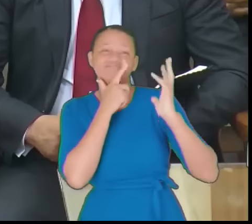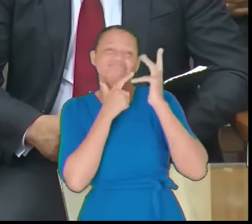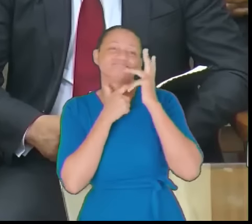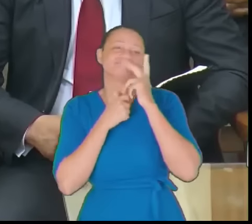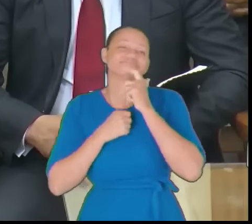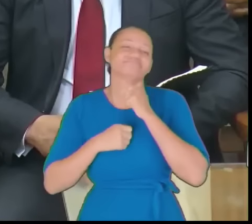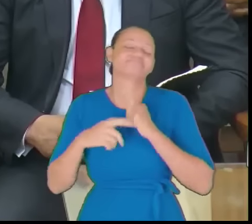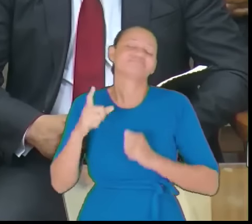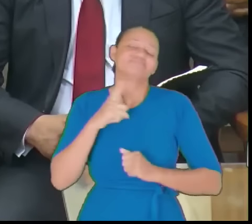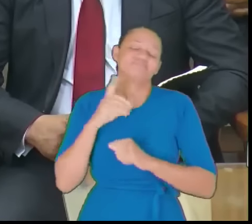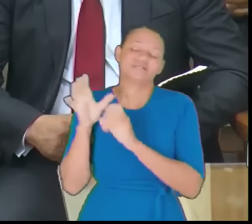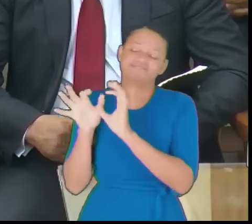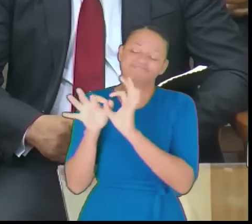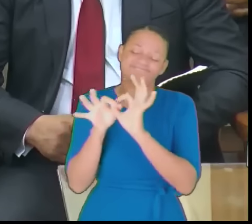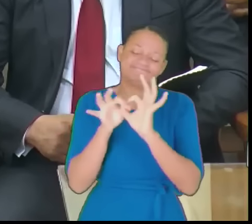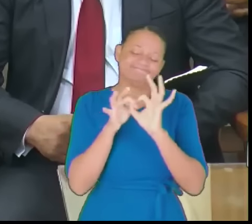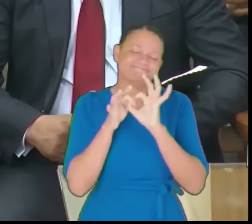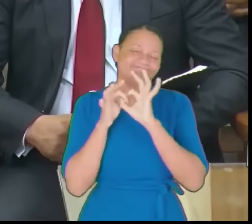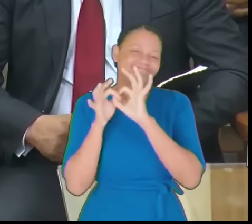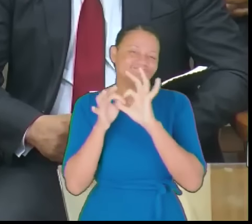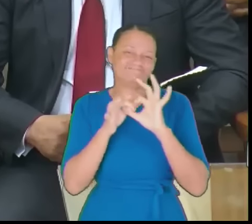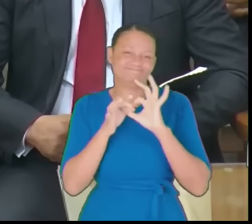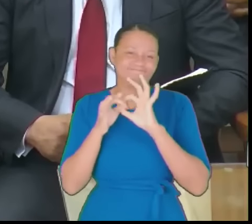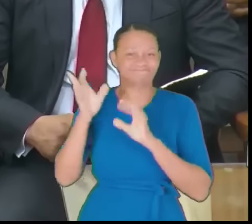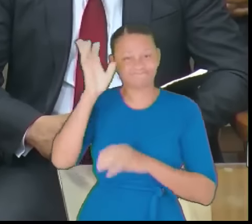tem comunhão com o seu Senhor.